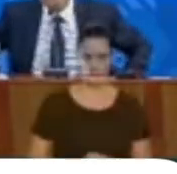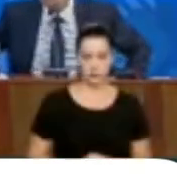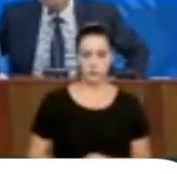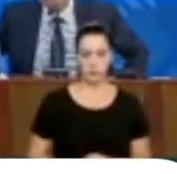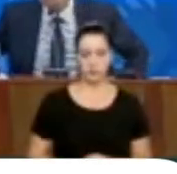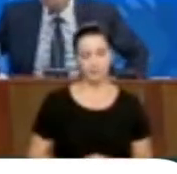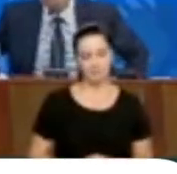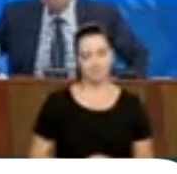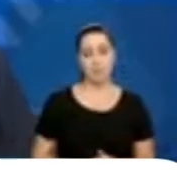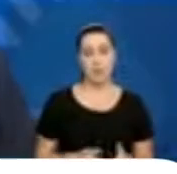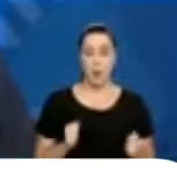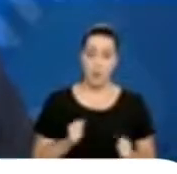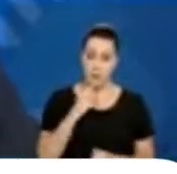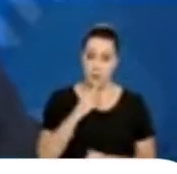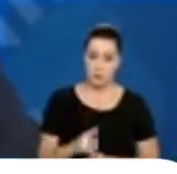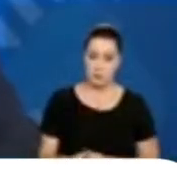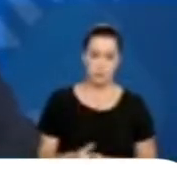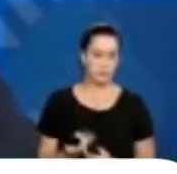ninguém vai incentivar